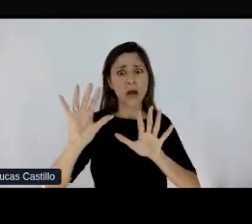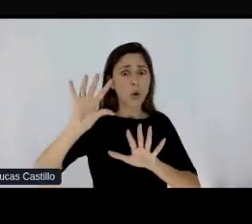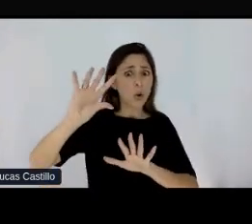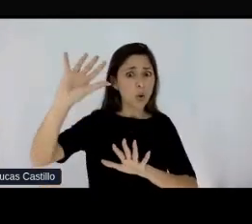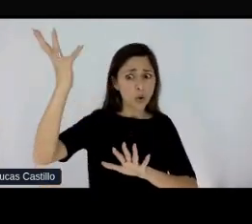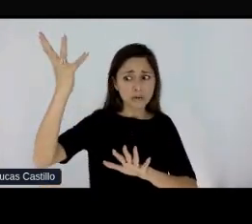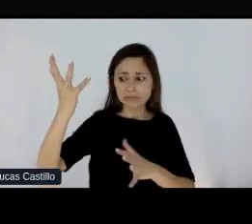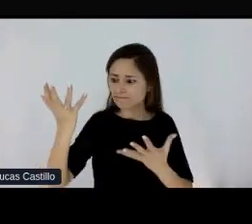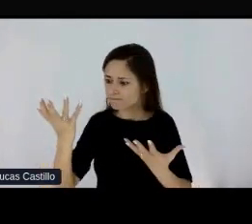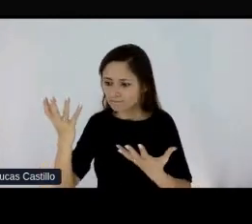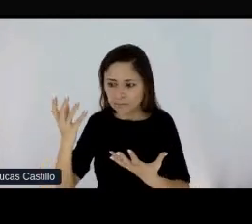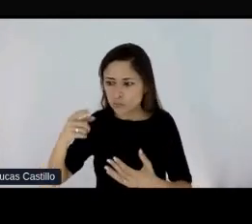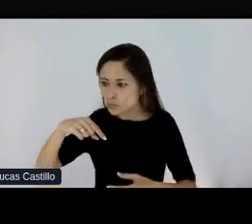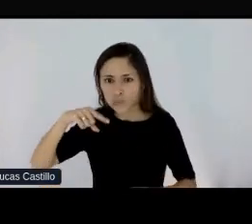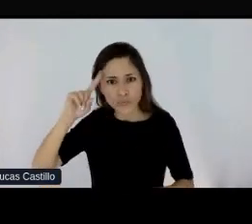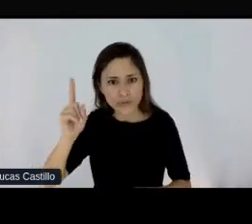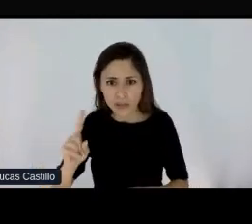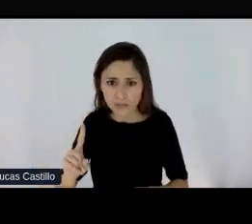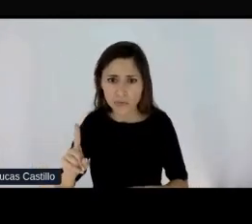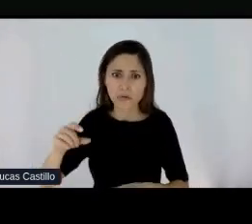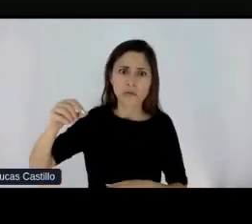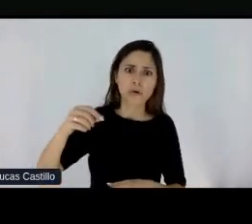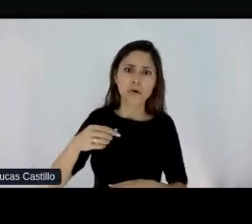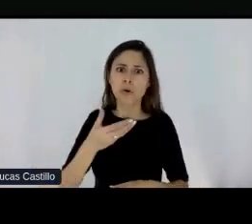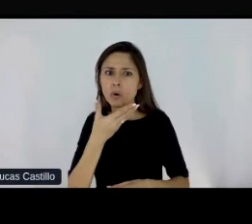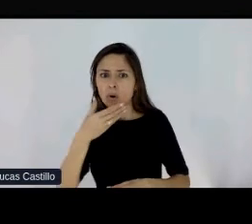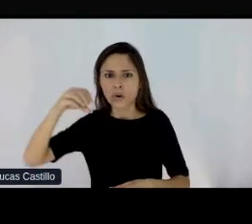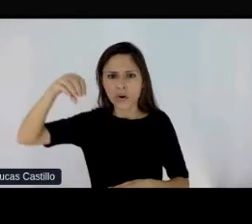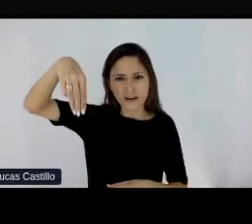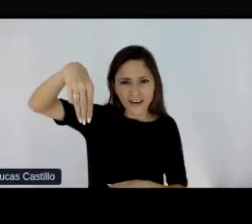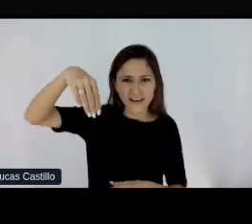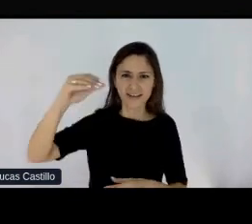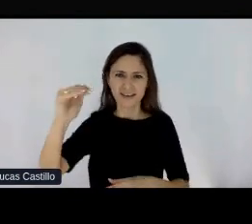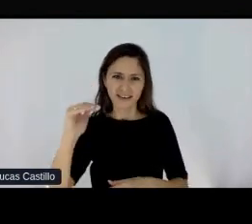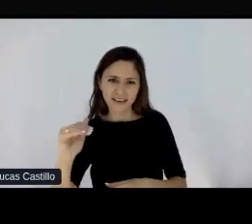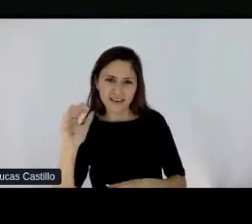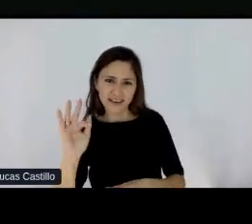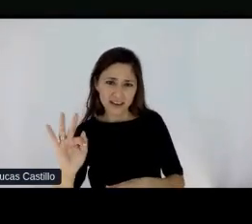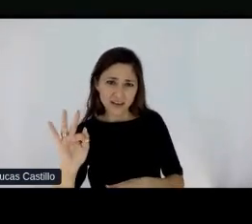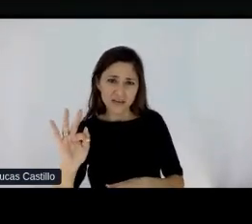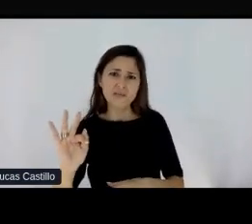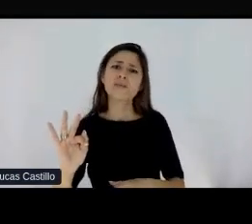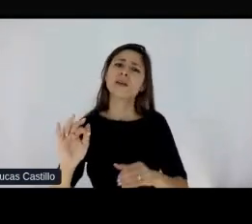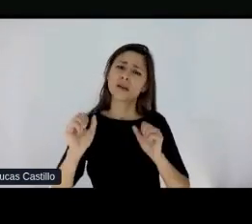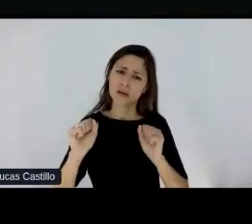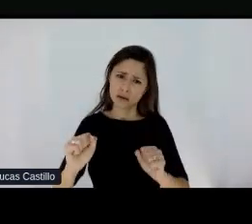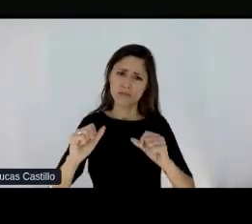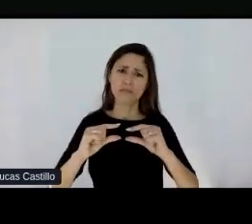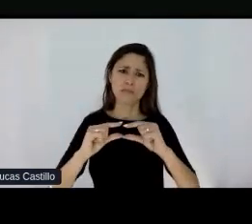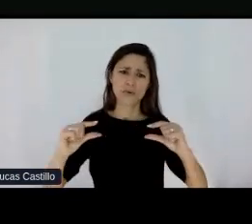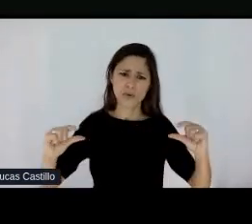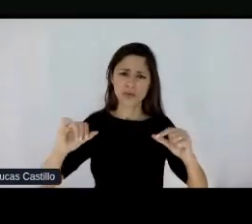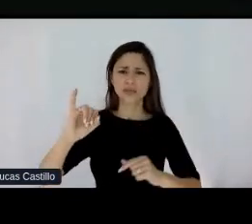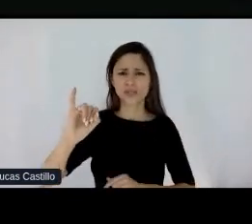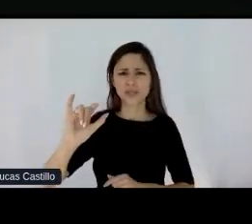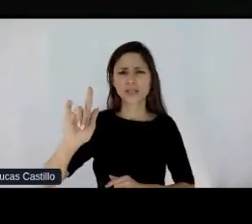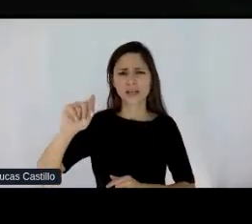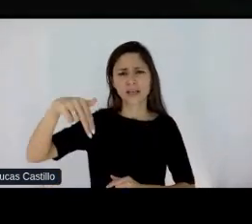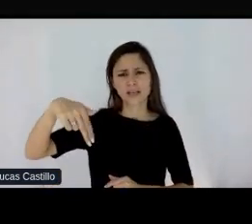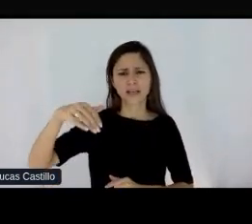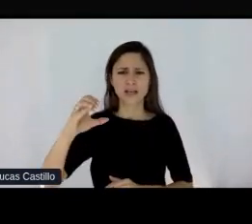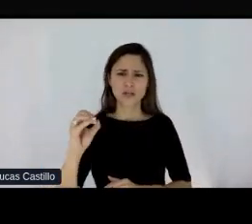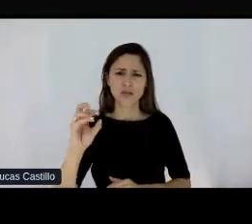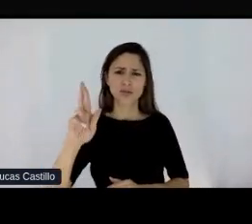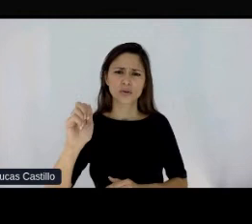situação que não conseguiu constatar se é masculino ou feminino, e isso importa muito para a saúde, a pessoa